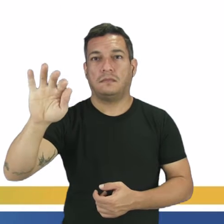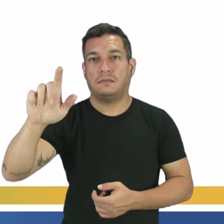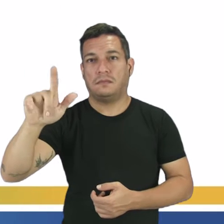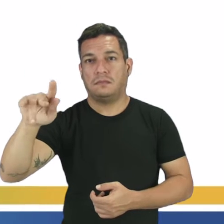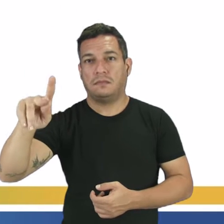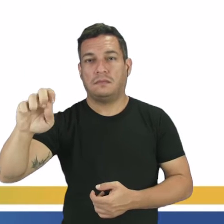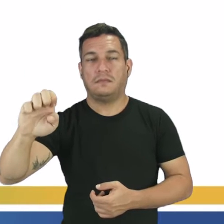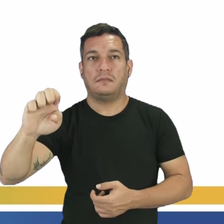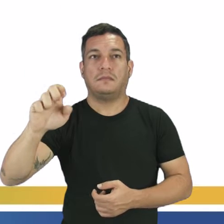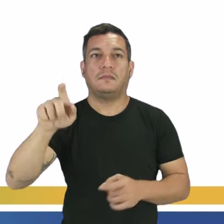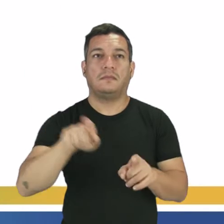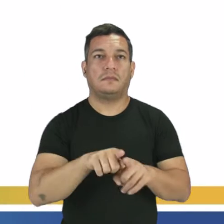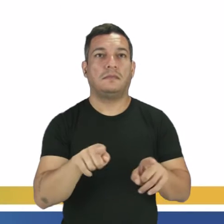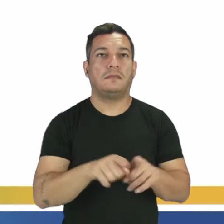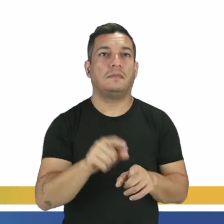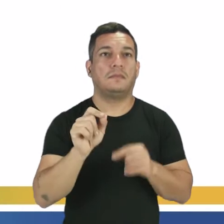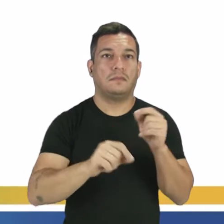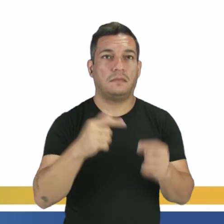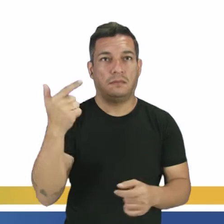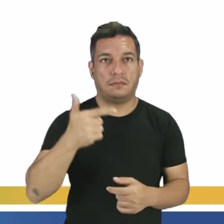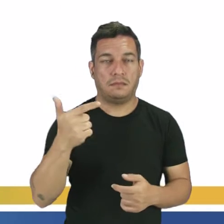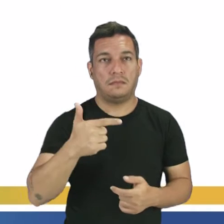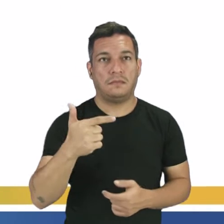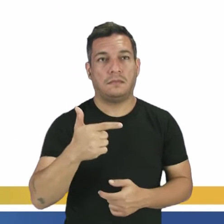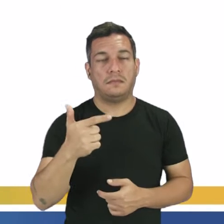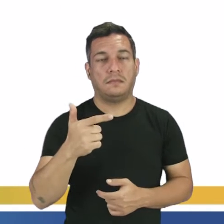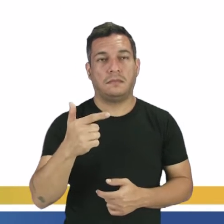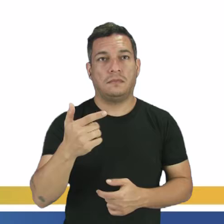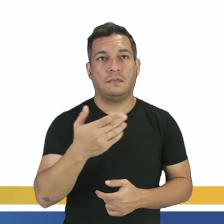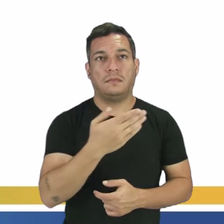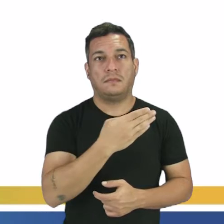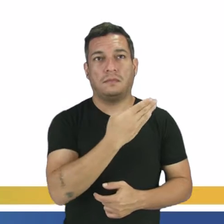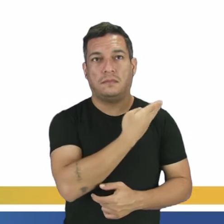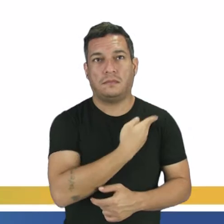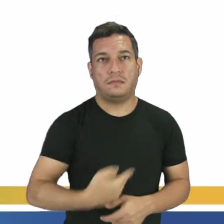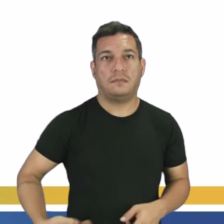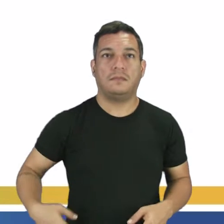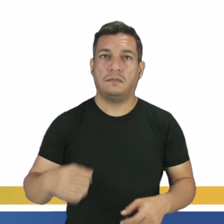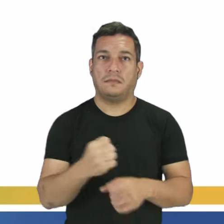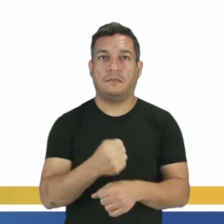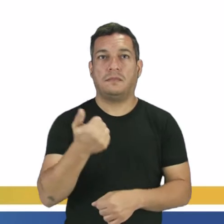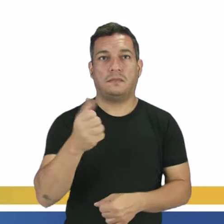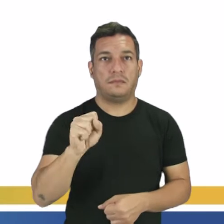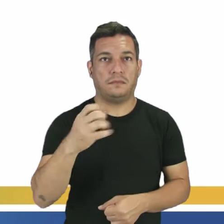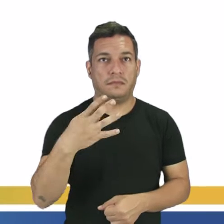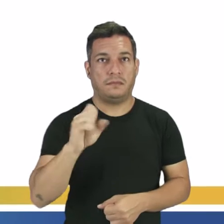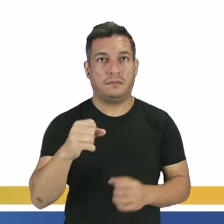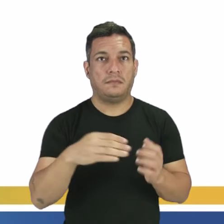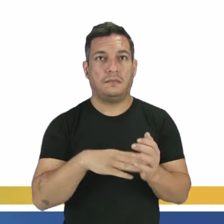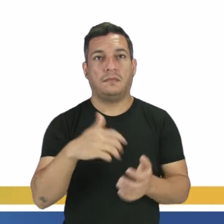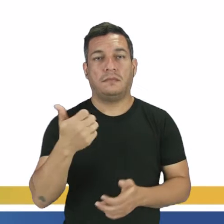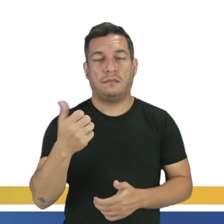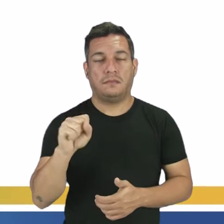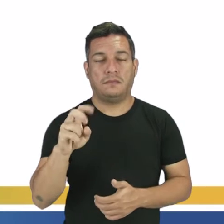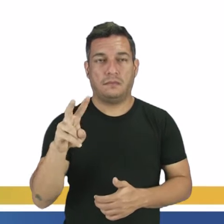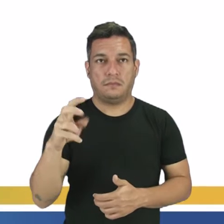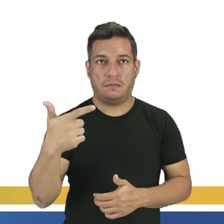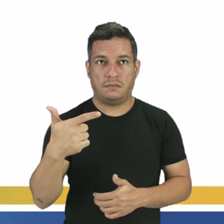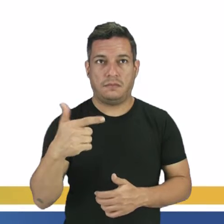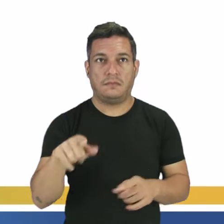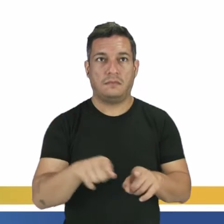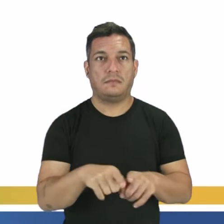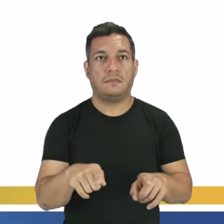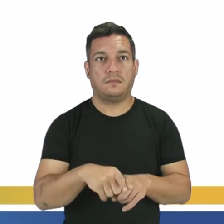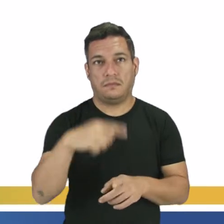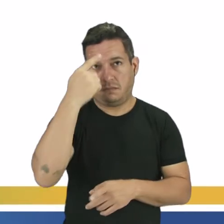Também foi instituída a Segunda República, que vai de 1848 a 1852.